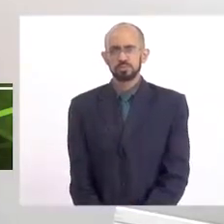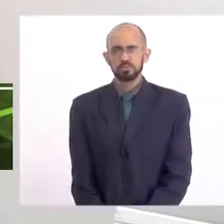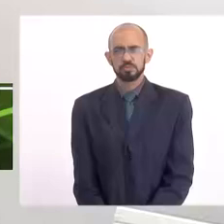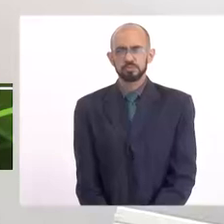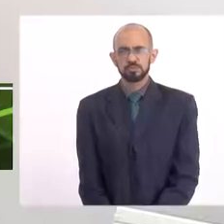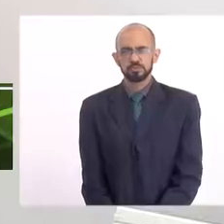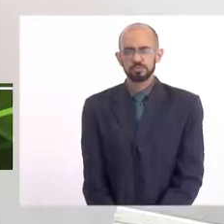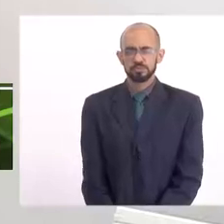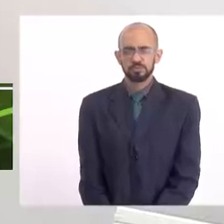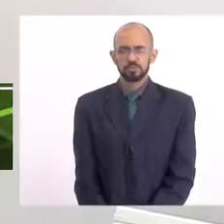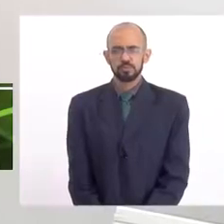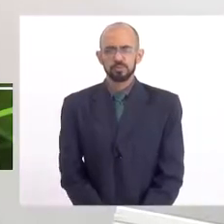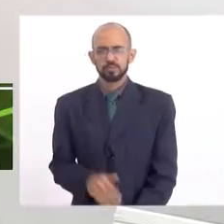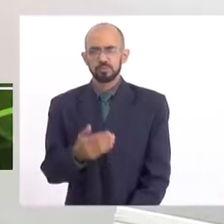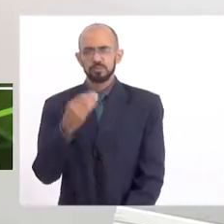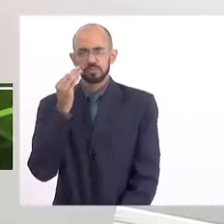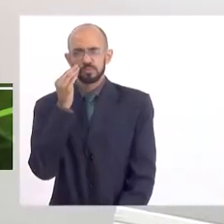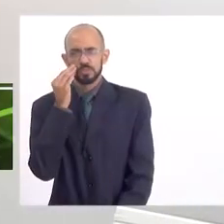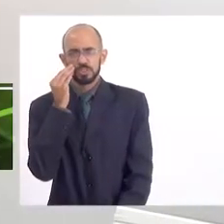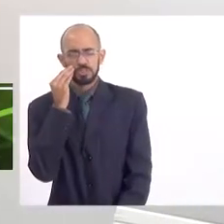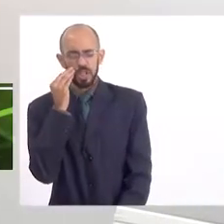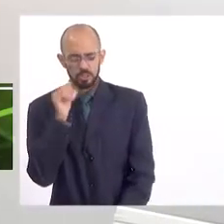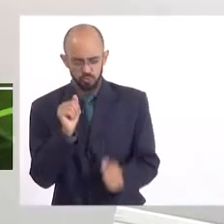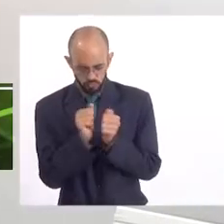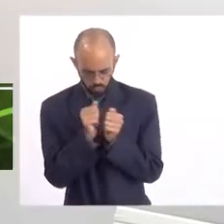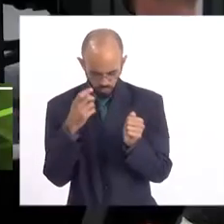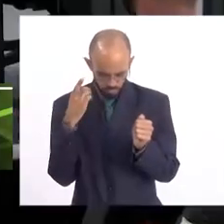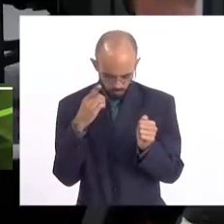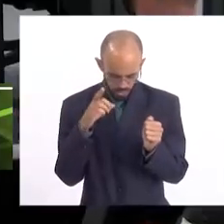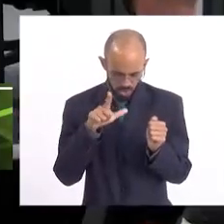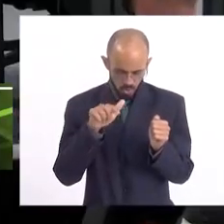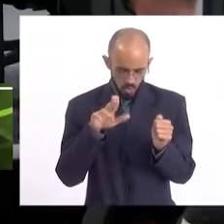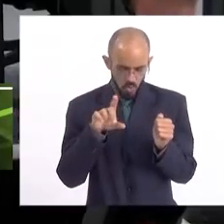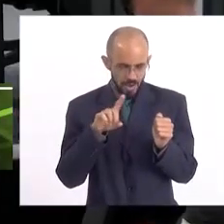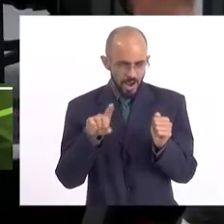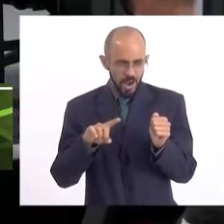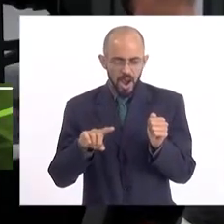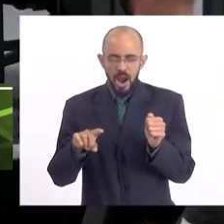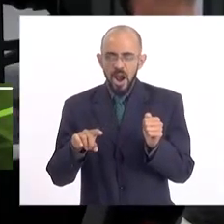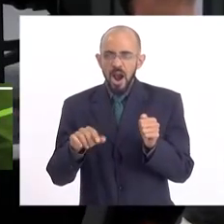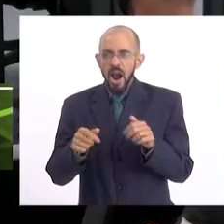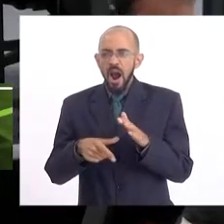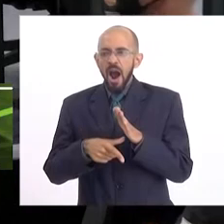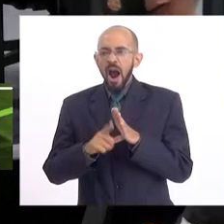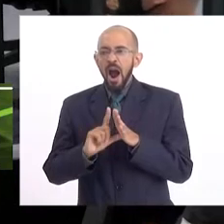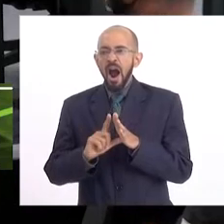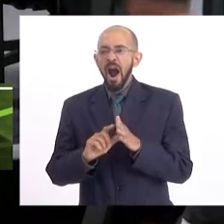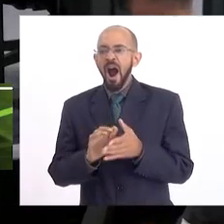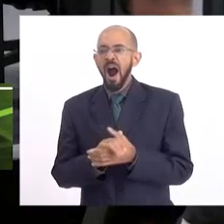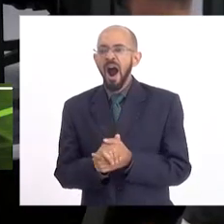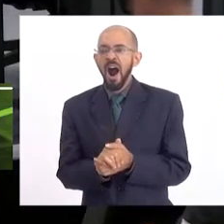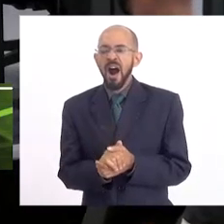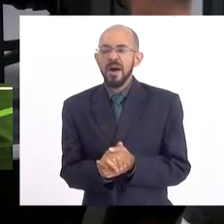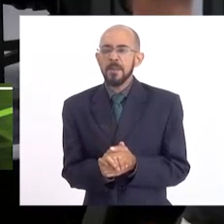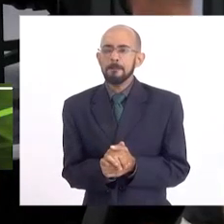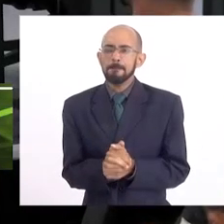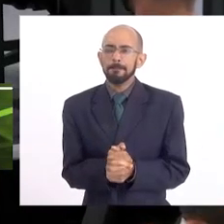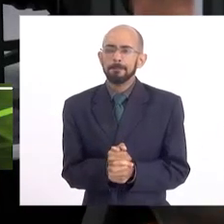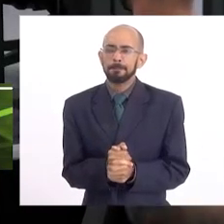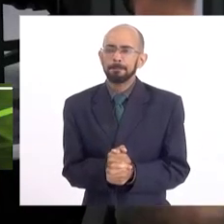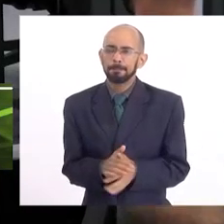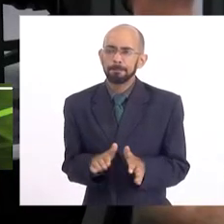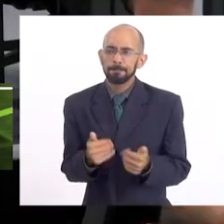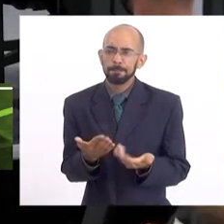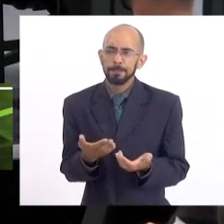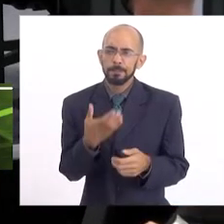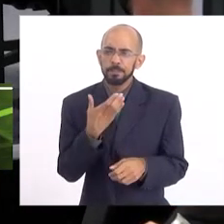Tentar, então, vou com o deputado Luiz Martins tentar fazer essa antecipação. Porque aí, iniciando em